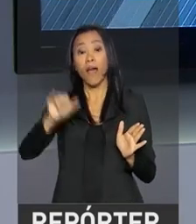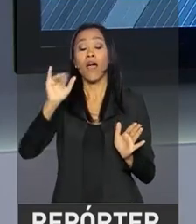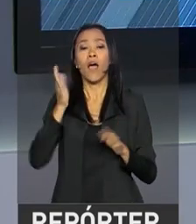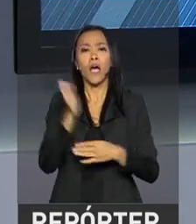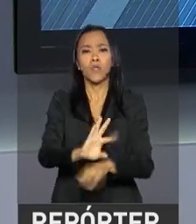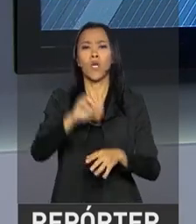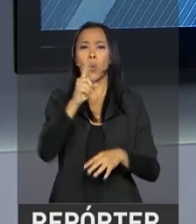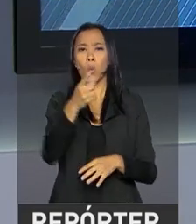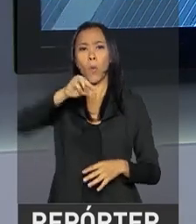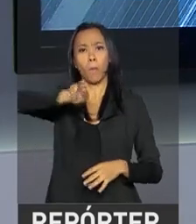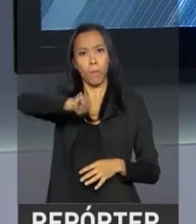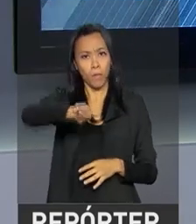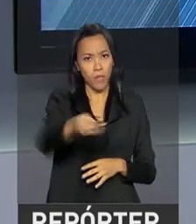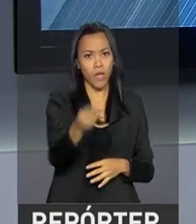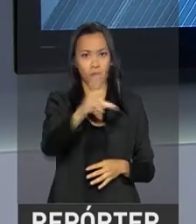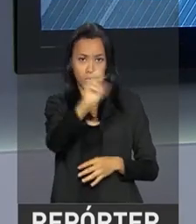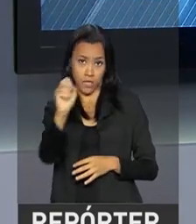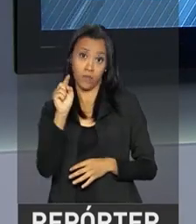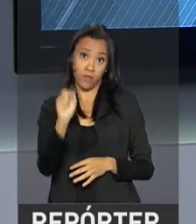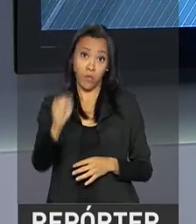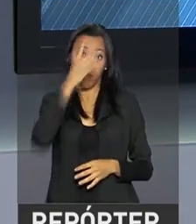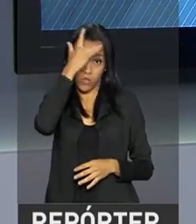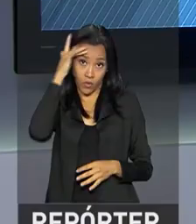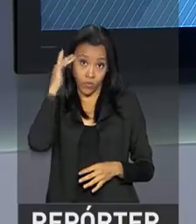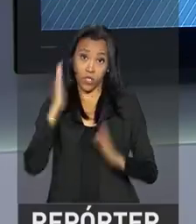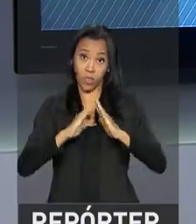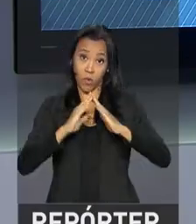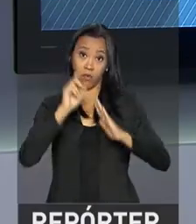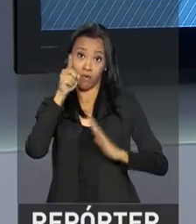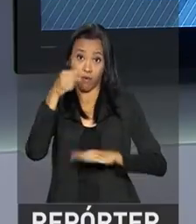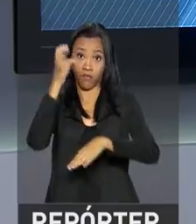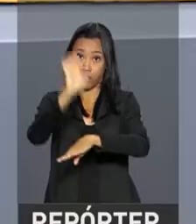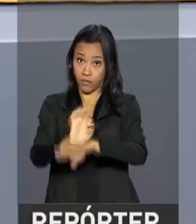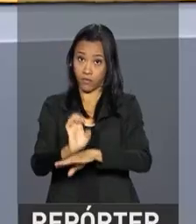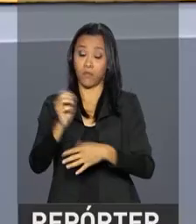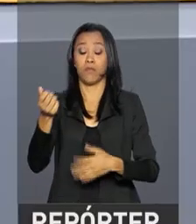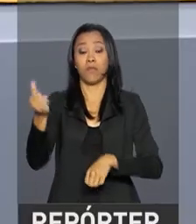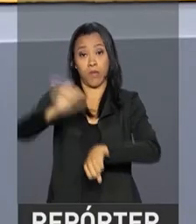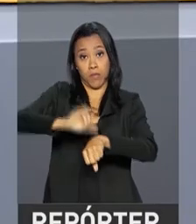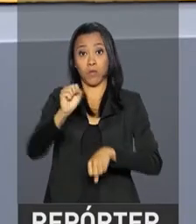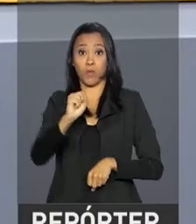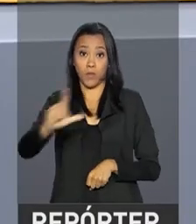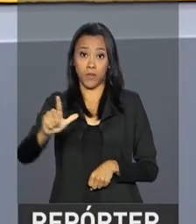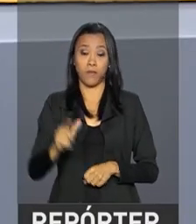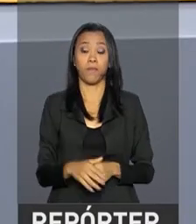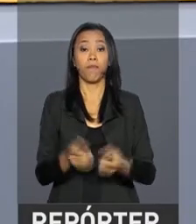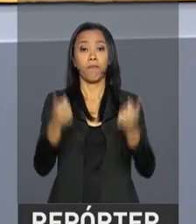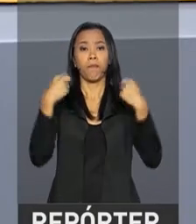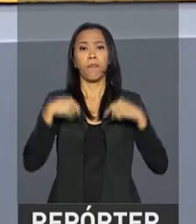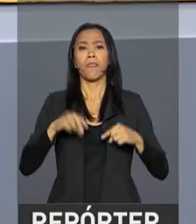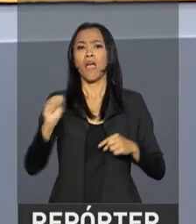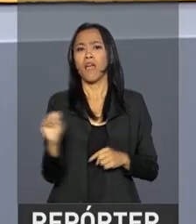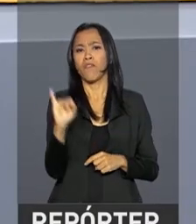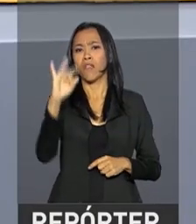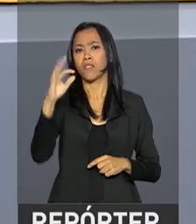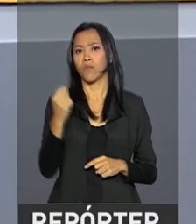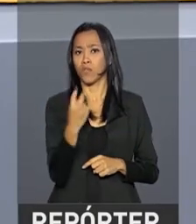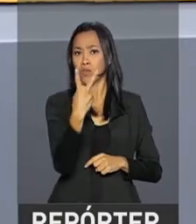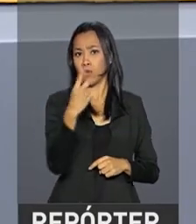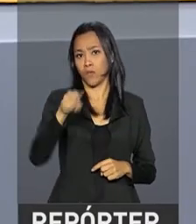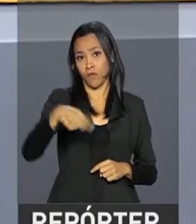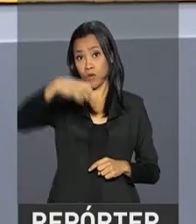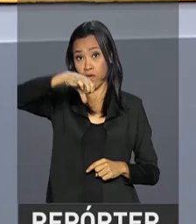de são luís mais informações aqui nos nossos boletins a inflação de 2,95 por cento